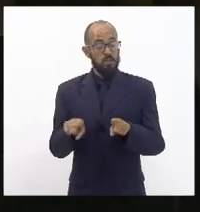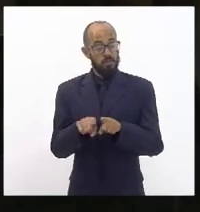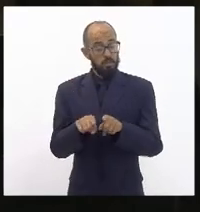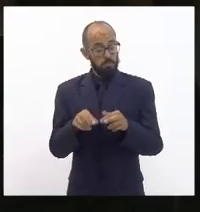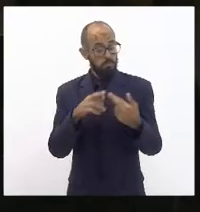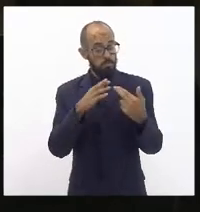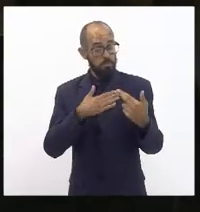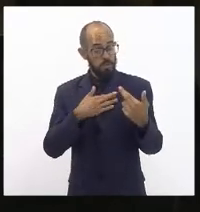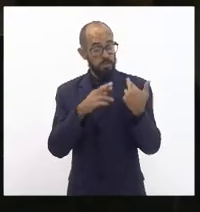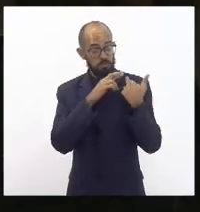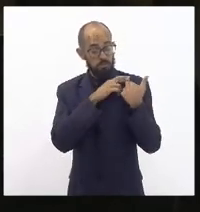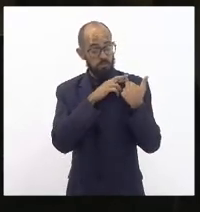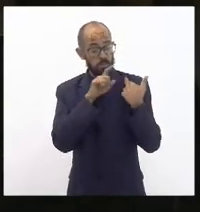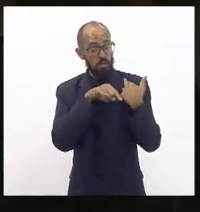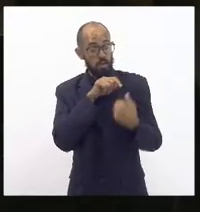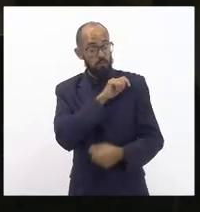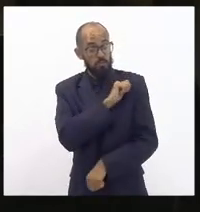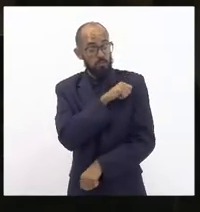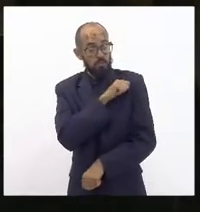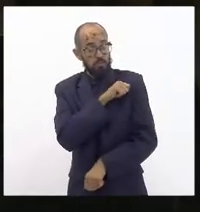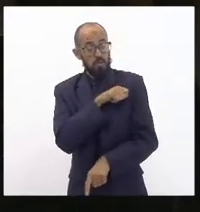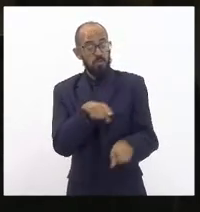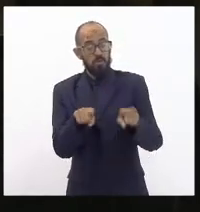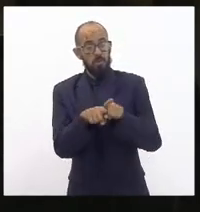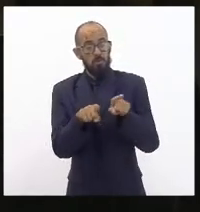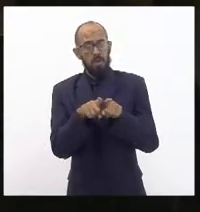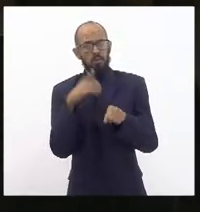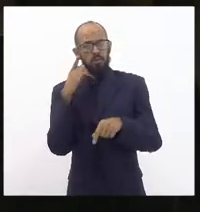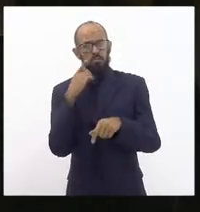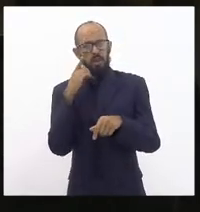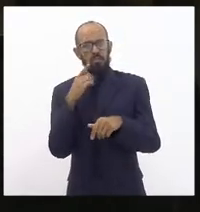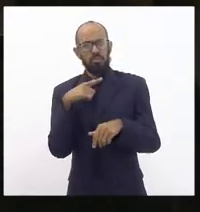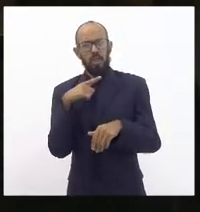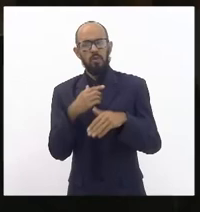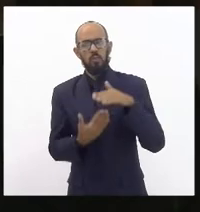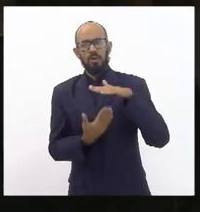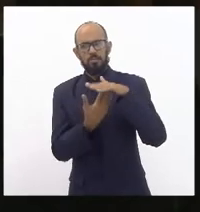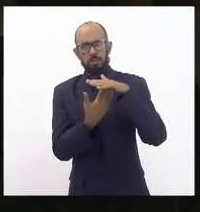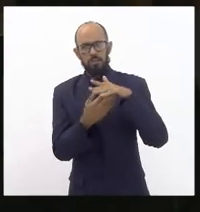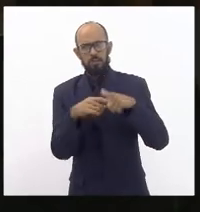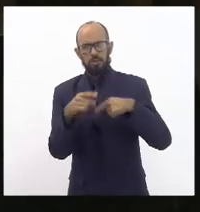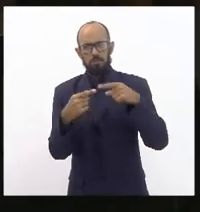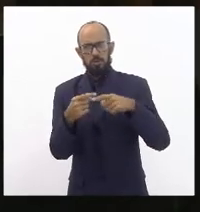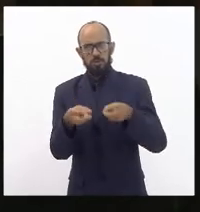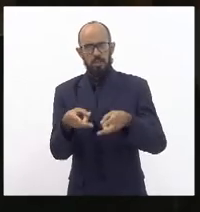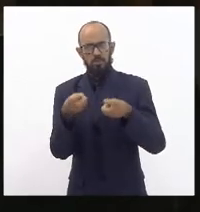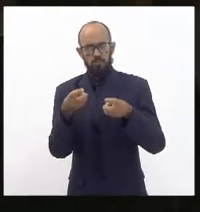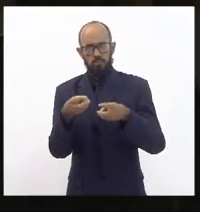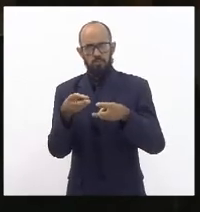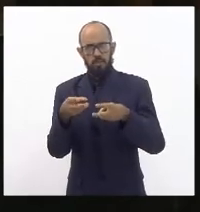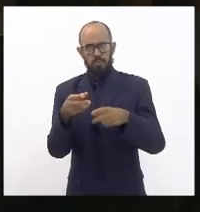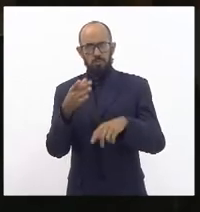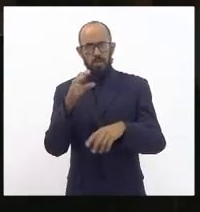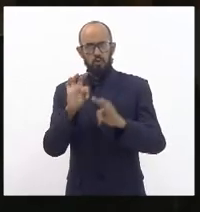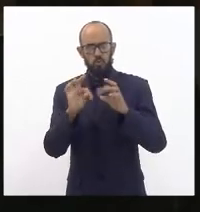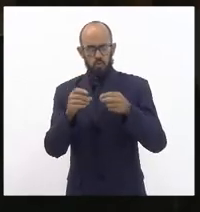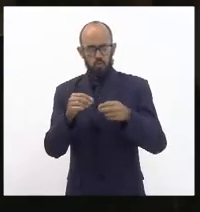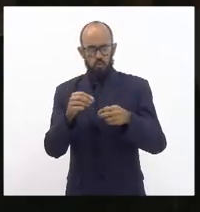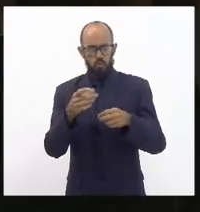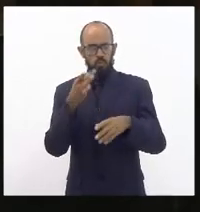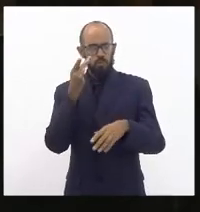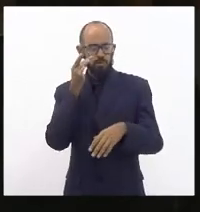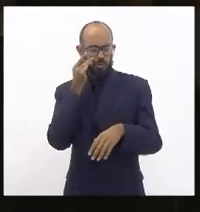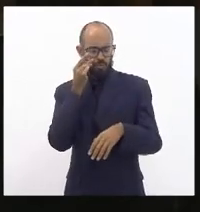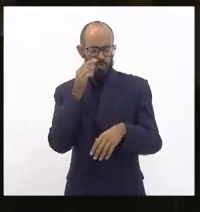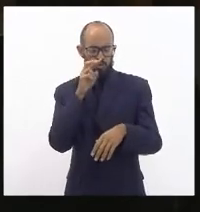ser fiscalizar o parlamentar também tem o seu limite após ele averiguar e ver com seus próprios olhos tudo aquilo que ele